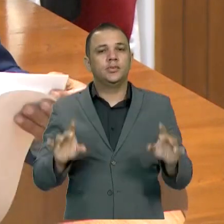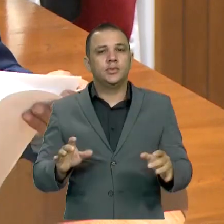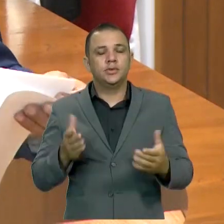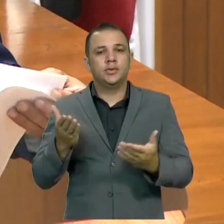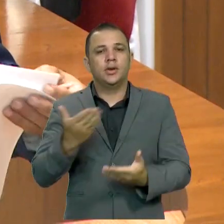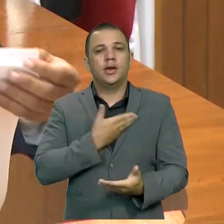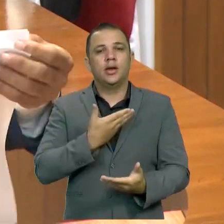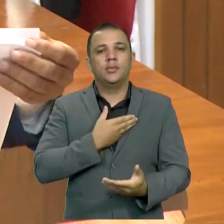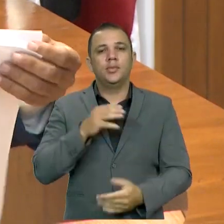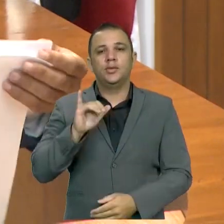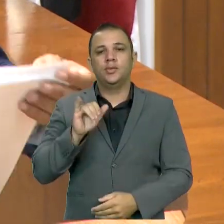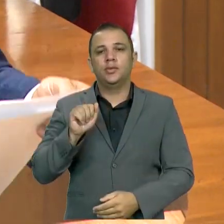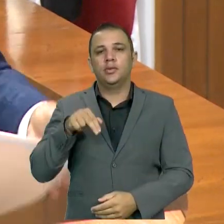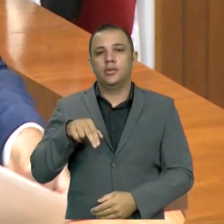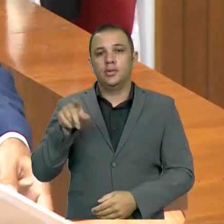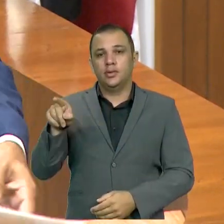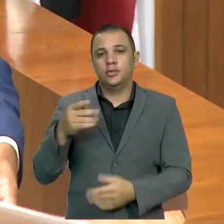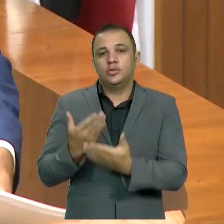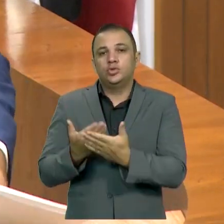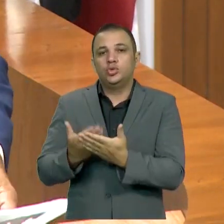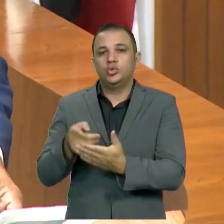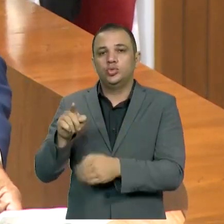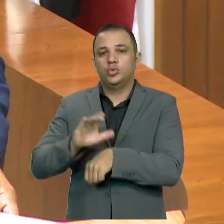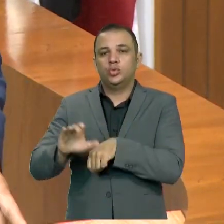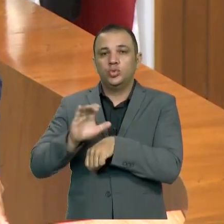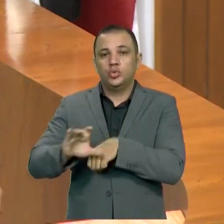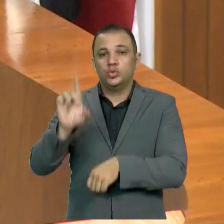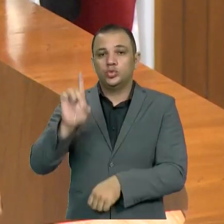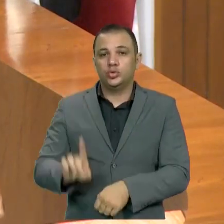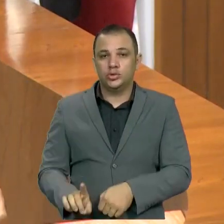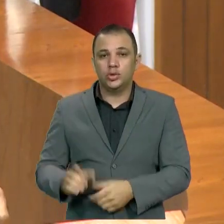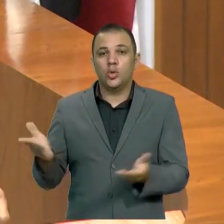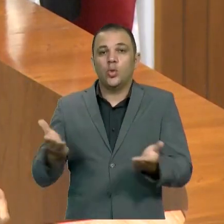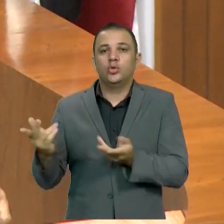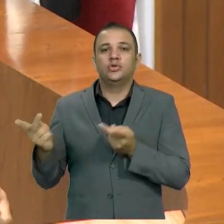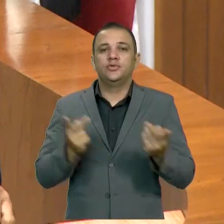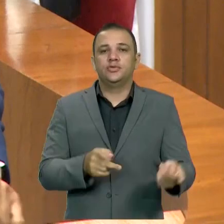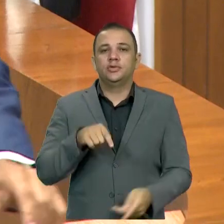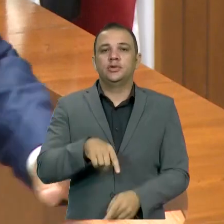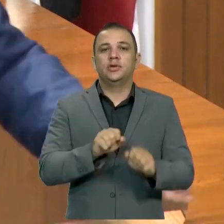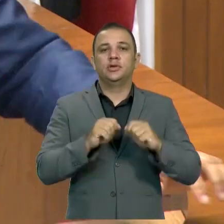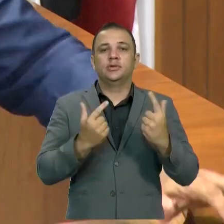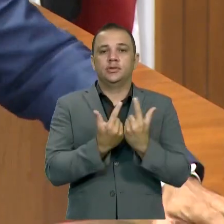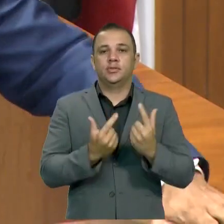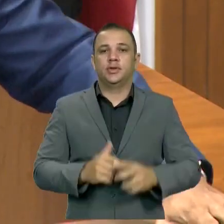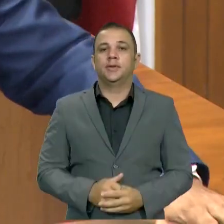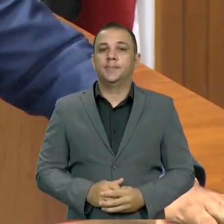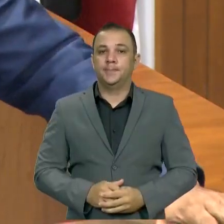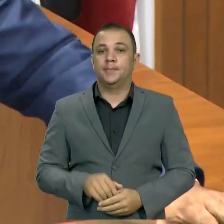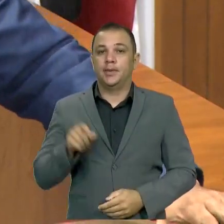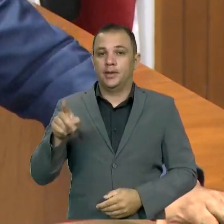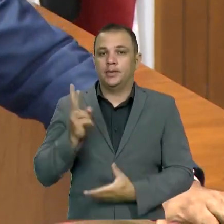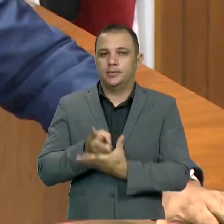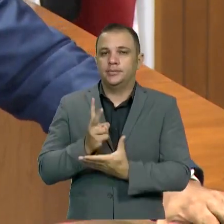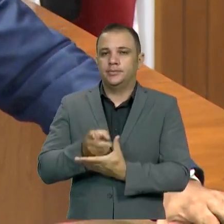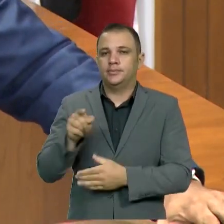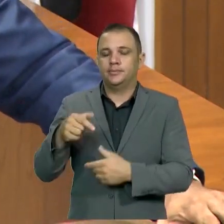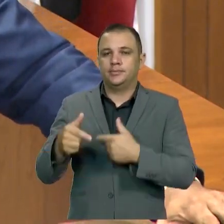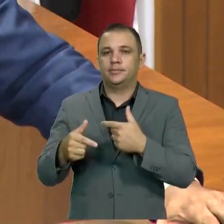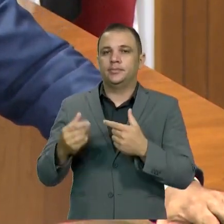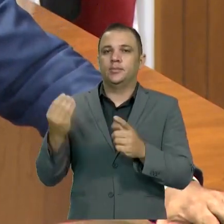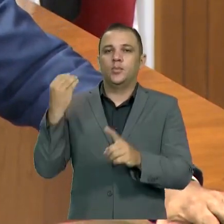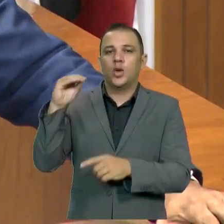amigo Luian, acadêmico de Direito, que hoje visita a Assembleia Legislativa do Estado do Maranhão, ativo nas redes sociais,